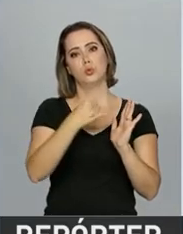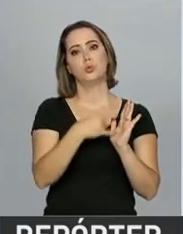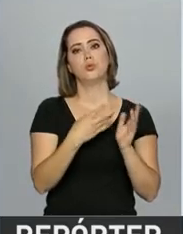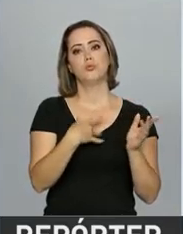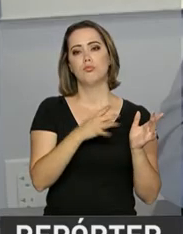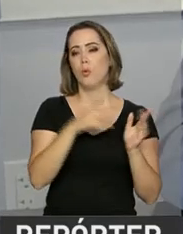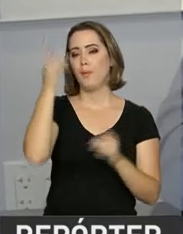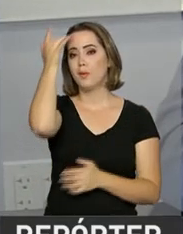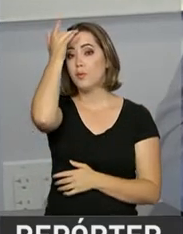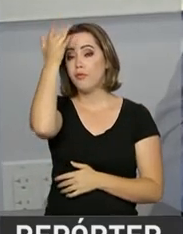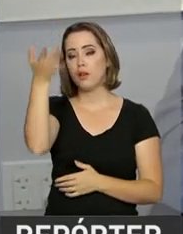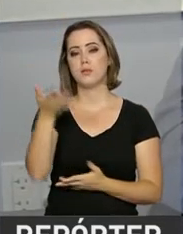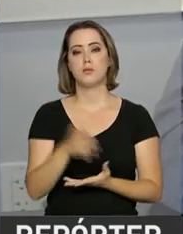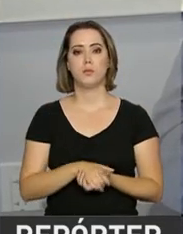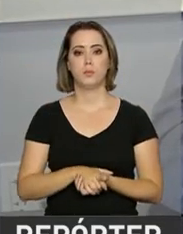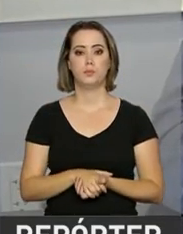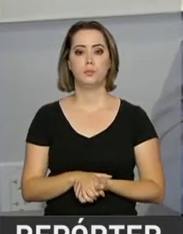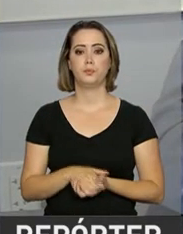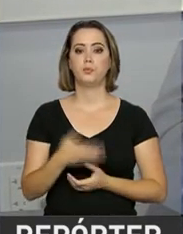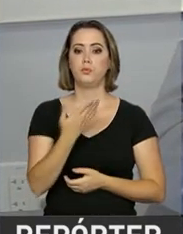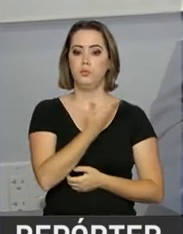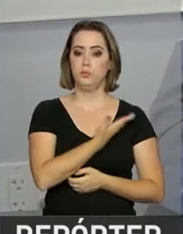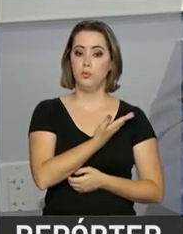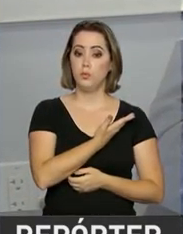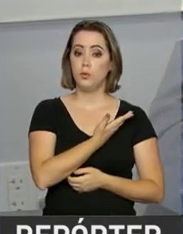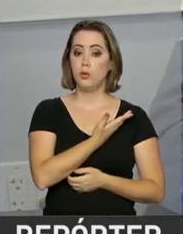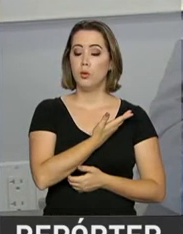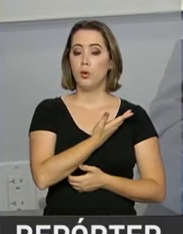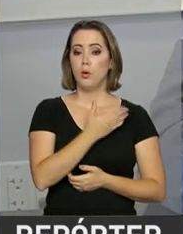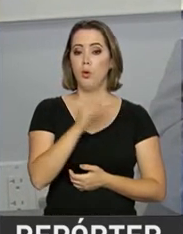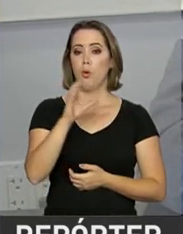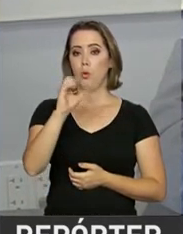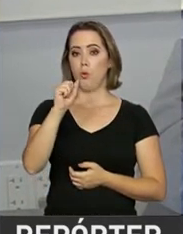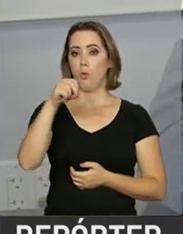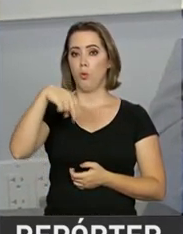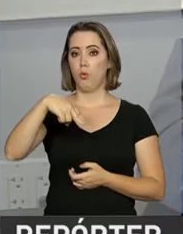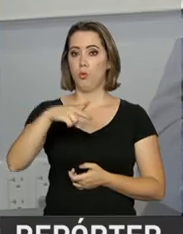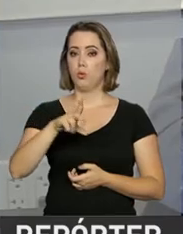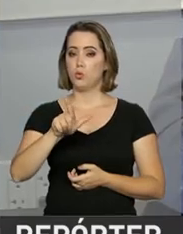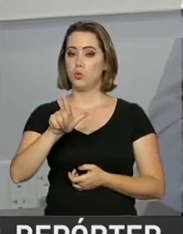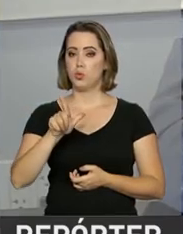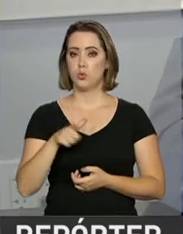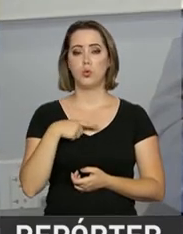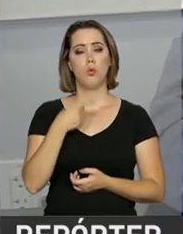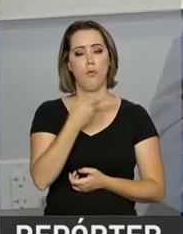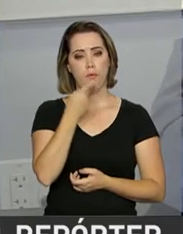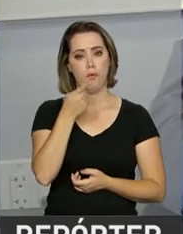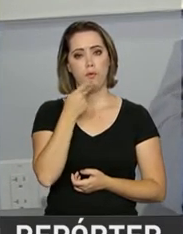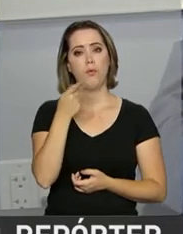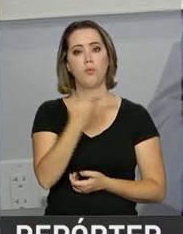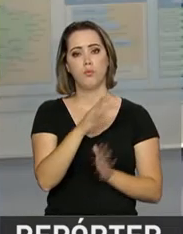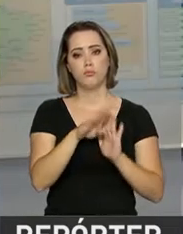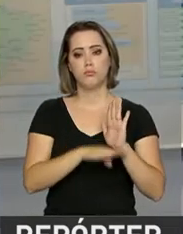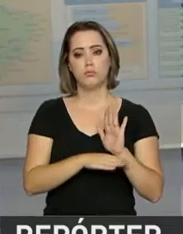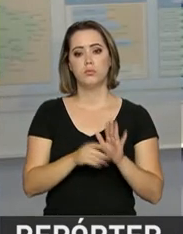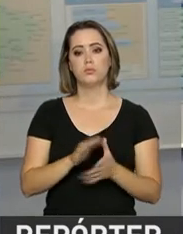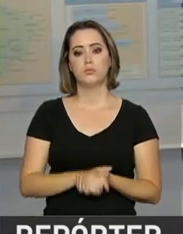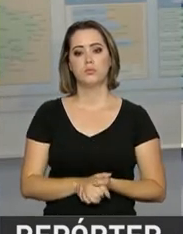o cônsul geral adjunto do consulado brasileiro em washington nos estados unidos falou sobre a medida